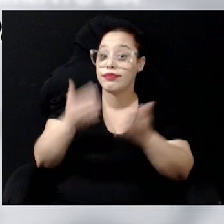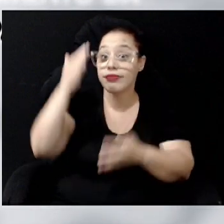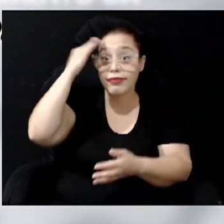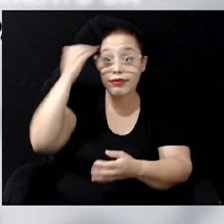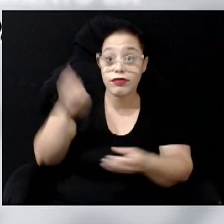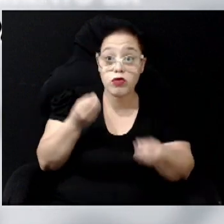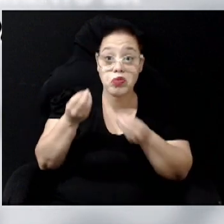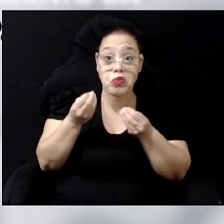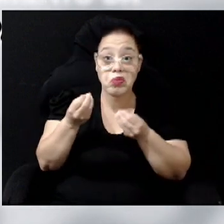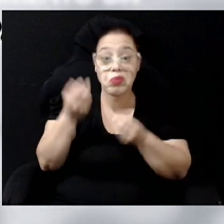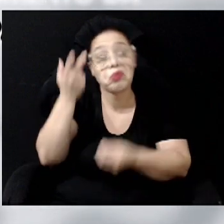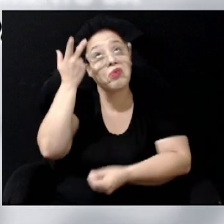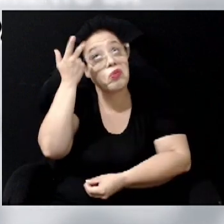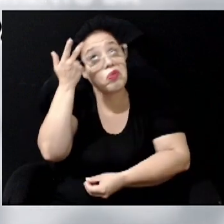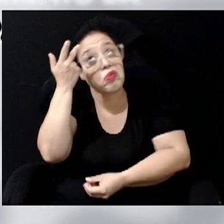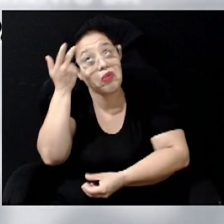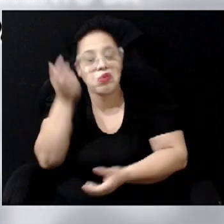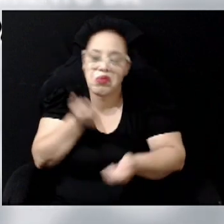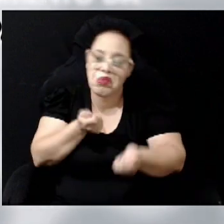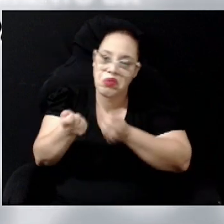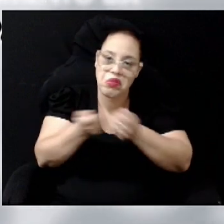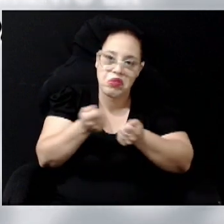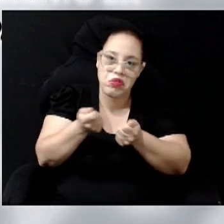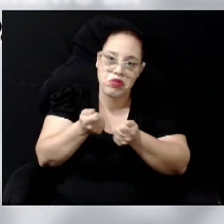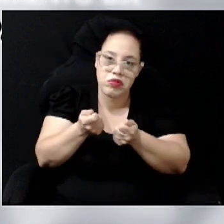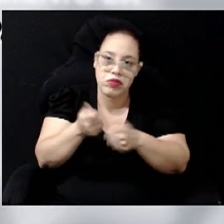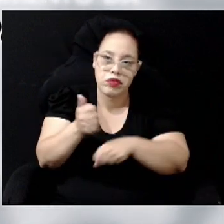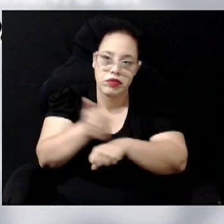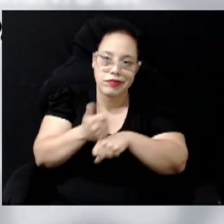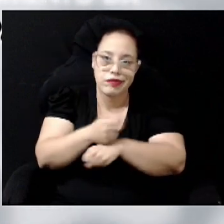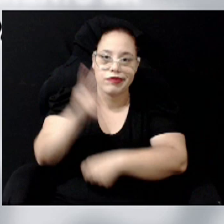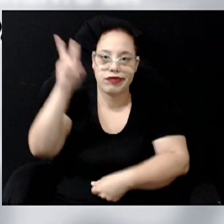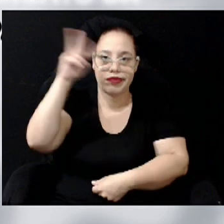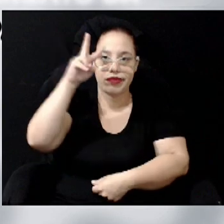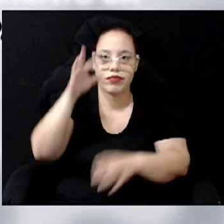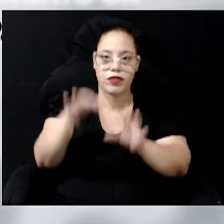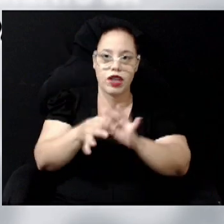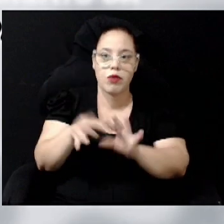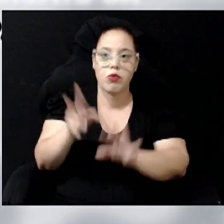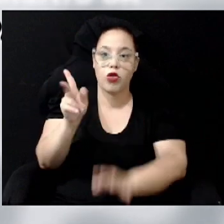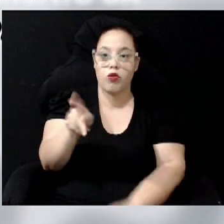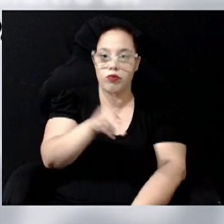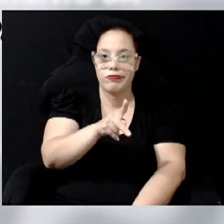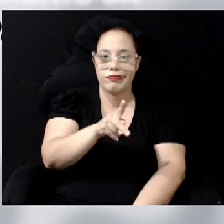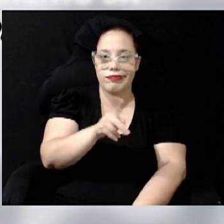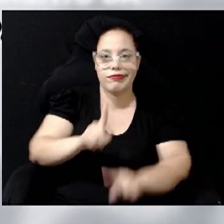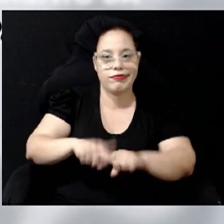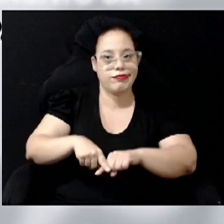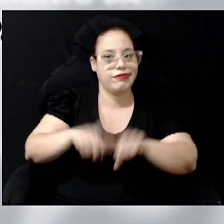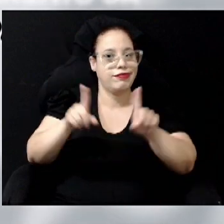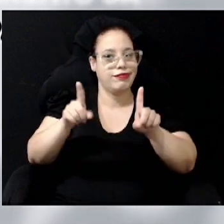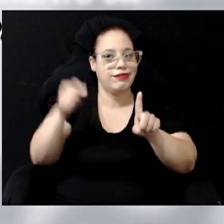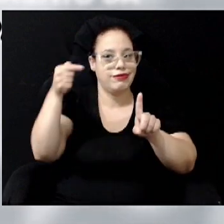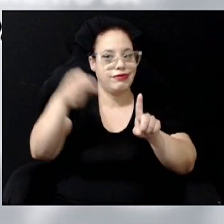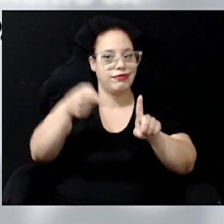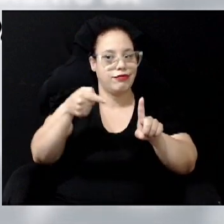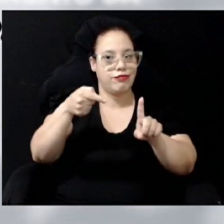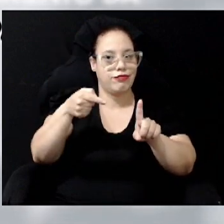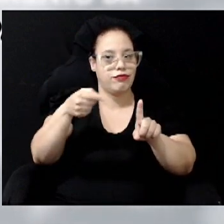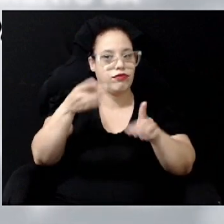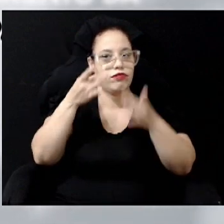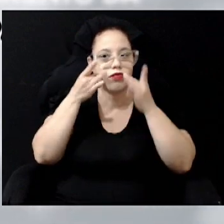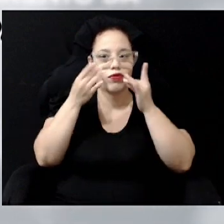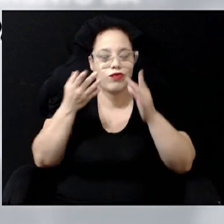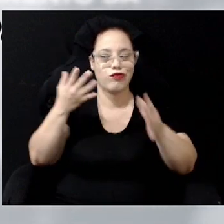é comum associar a carreira em história à função de professor. Contudo, essa é uma ideia que vem ficando para